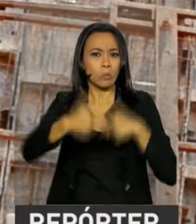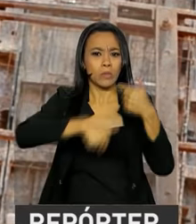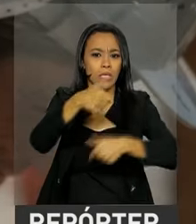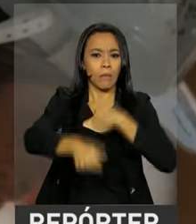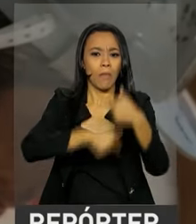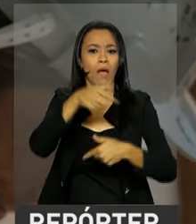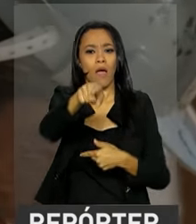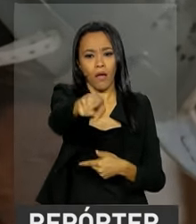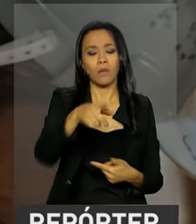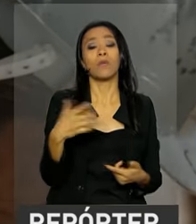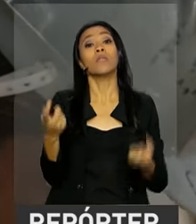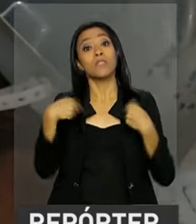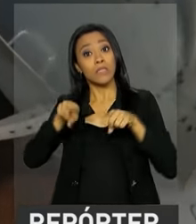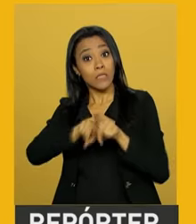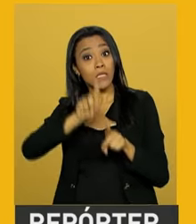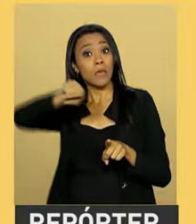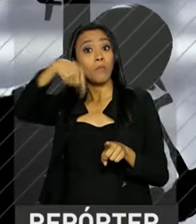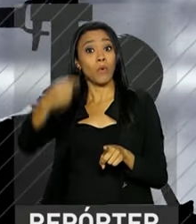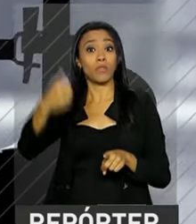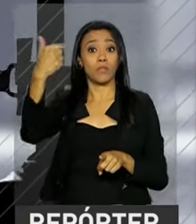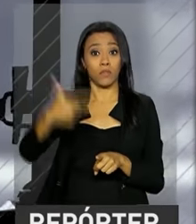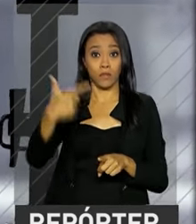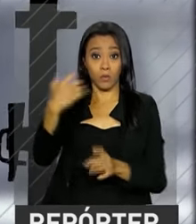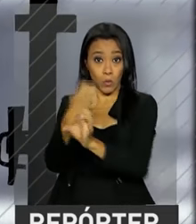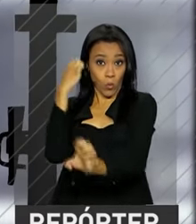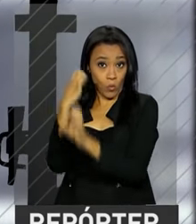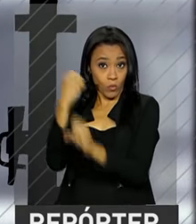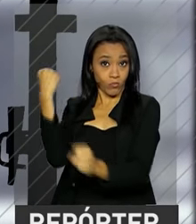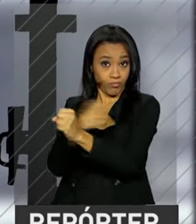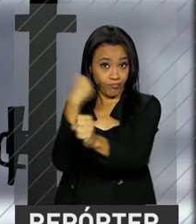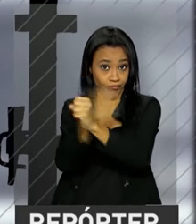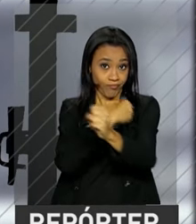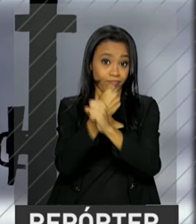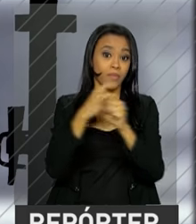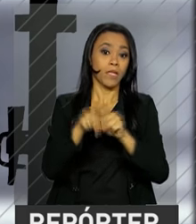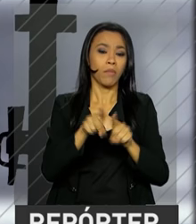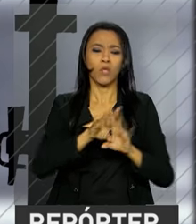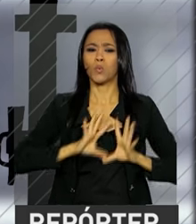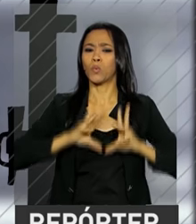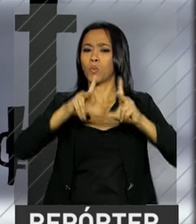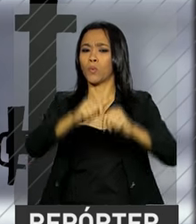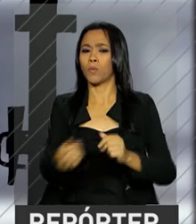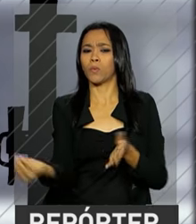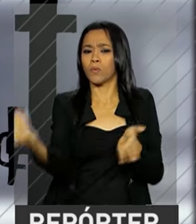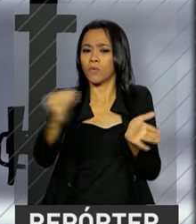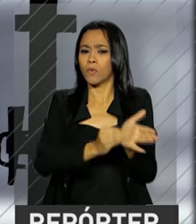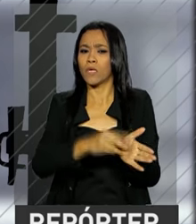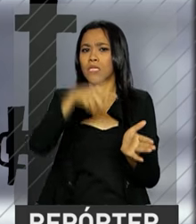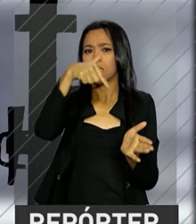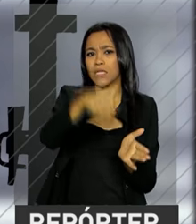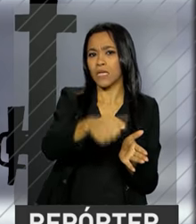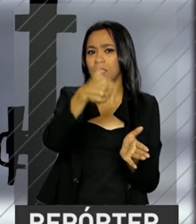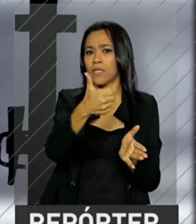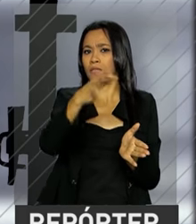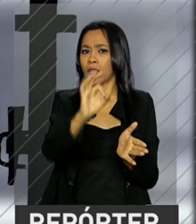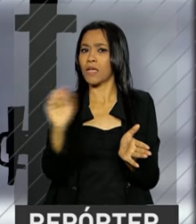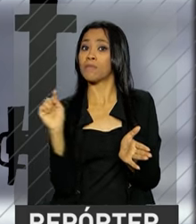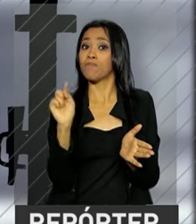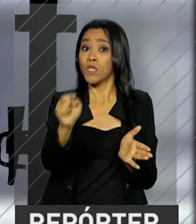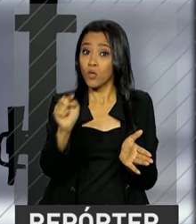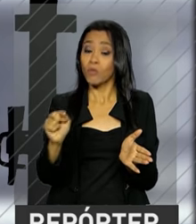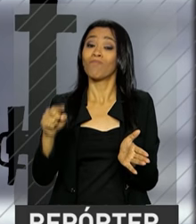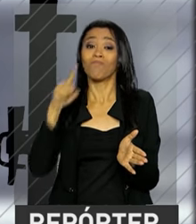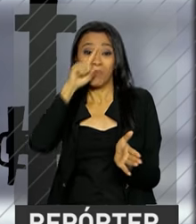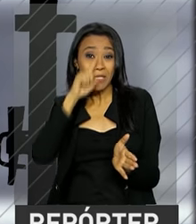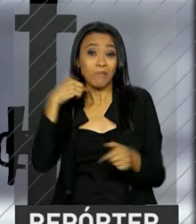no ranking a construção civil. Ao todo, o Brasil registra por ano 710 mil acidentes de